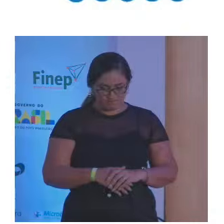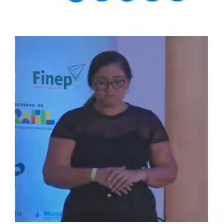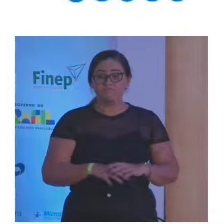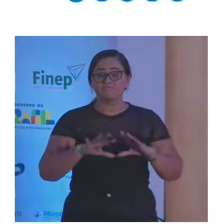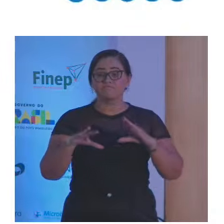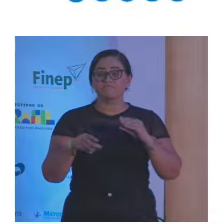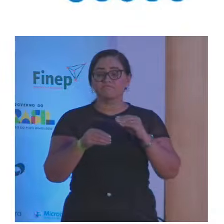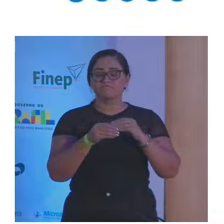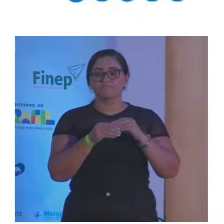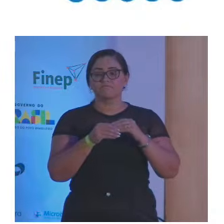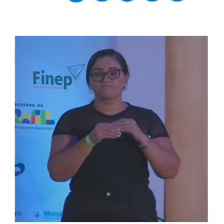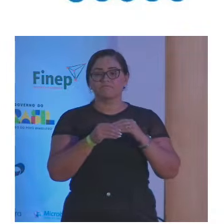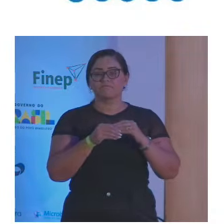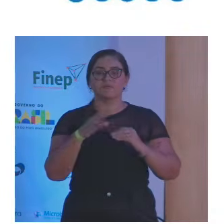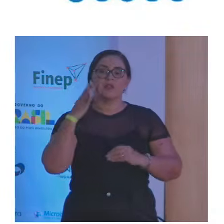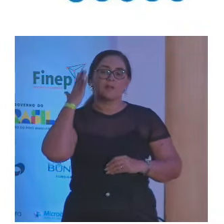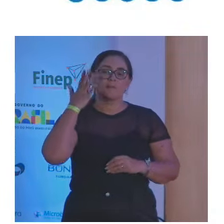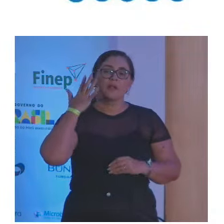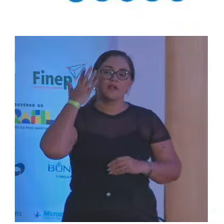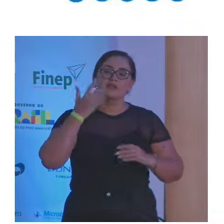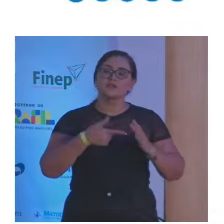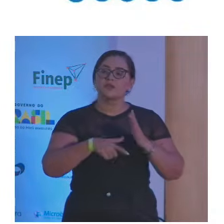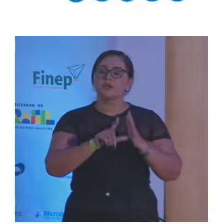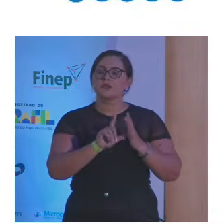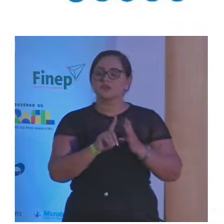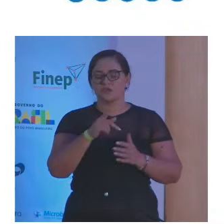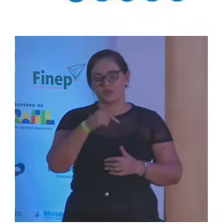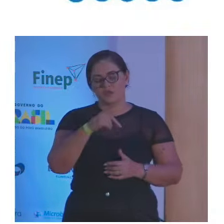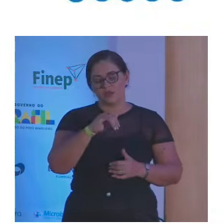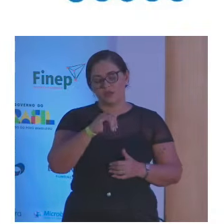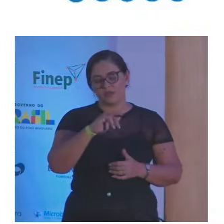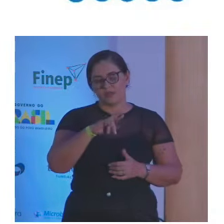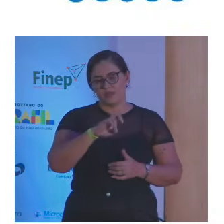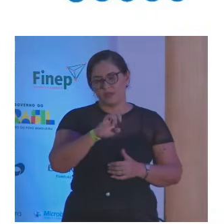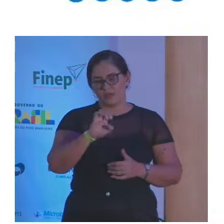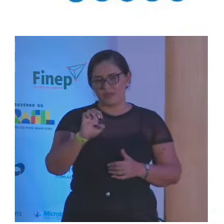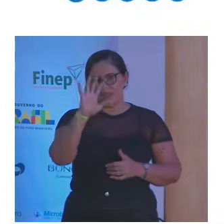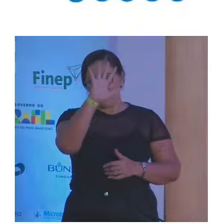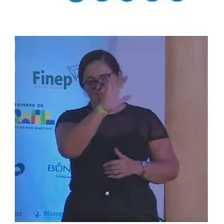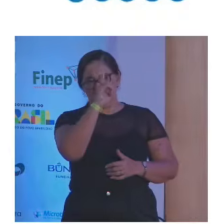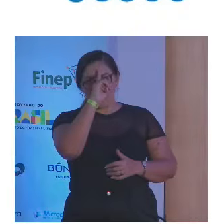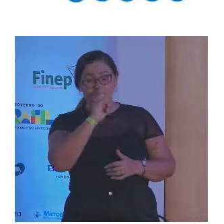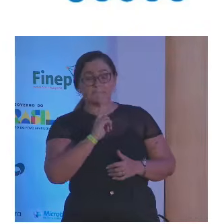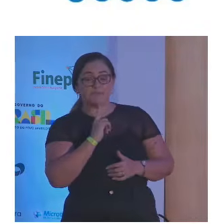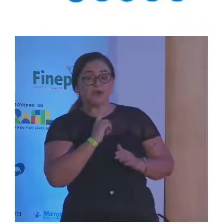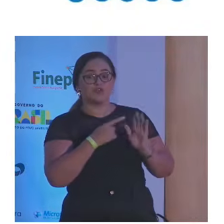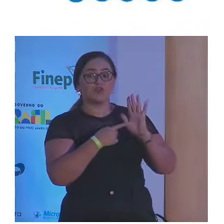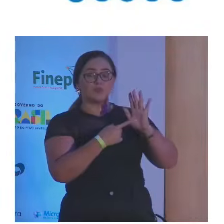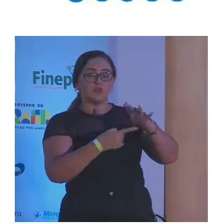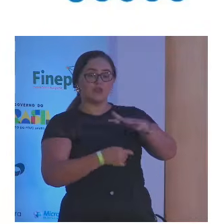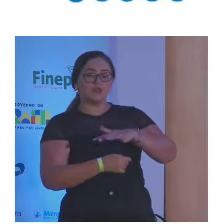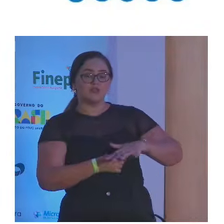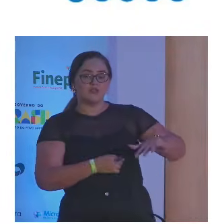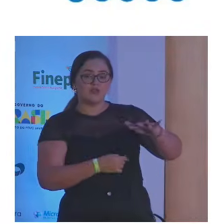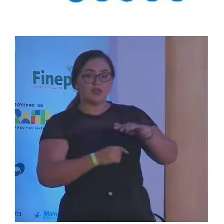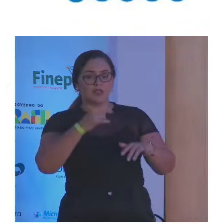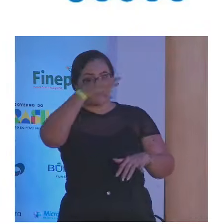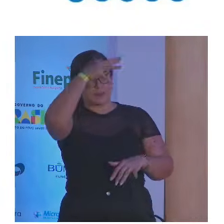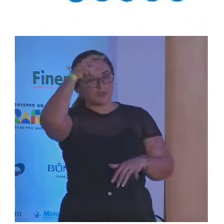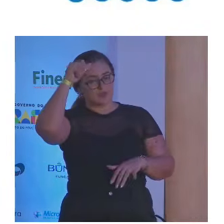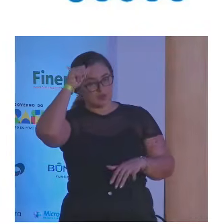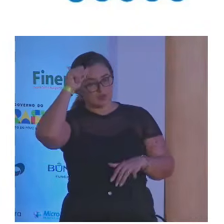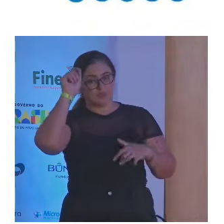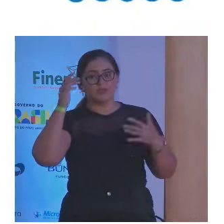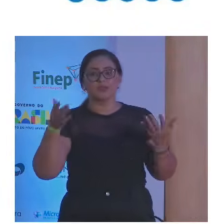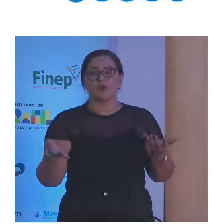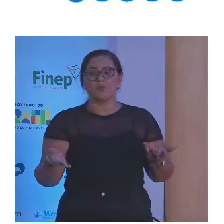Pegando o gancho, né, com a palestra anterior do Pierre, a imagem que ele mostrou também da região, destacou da região amazônica.